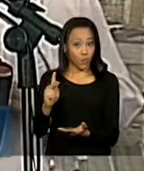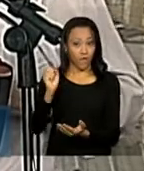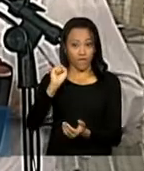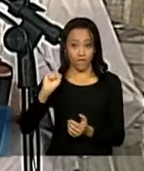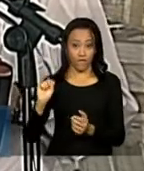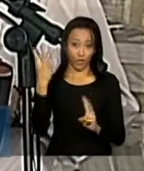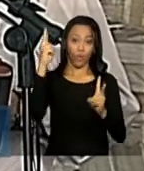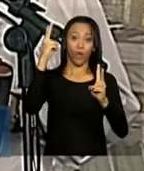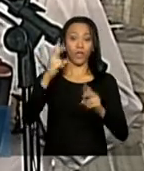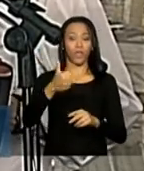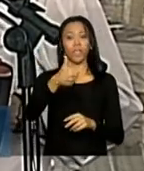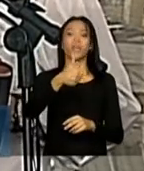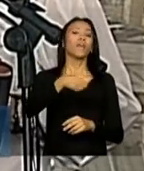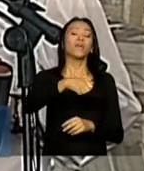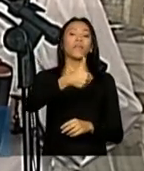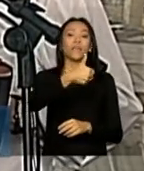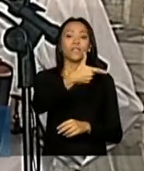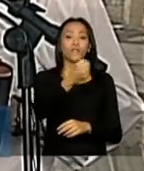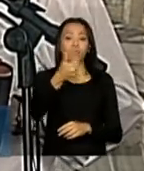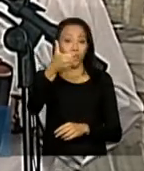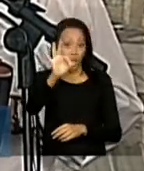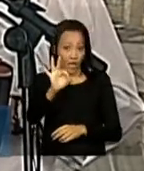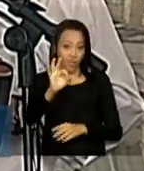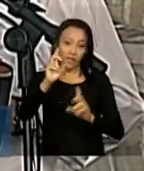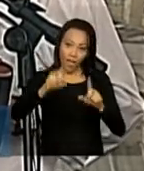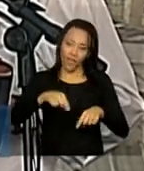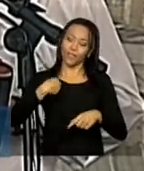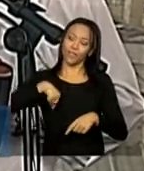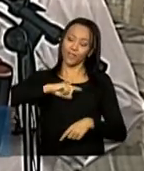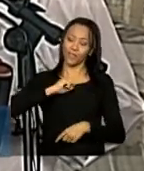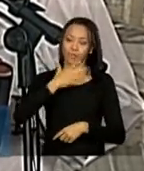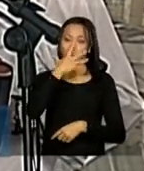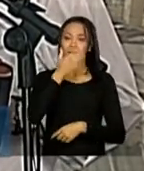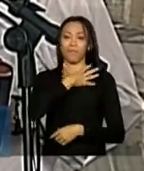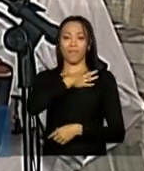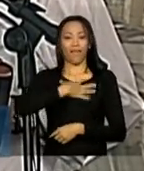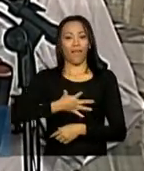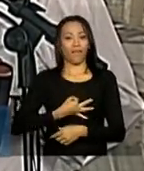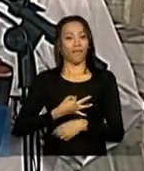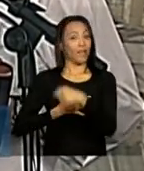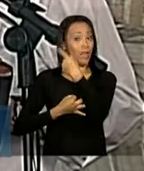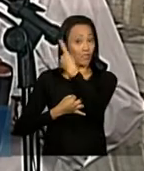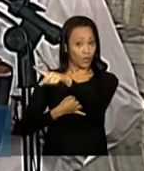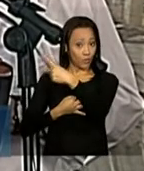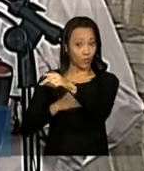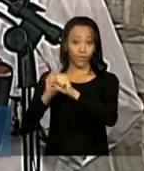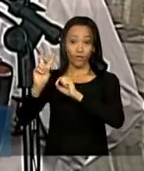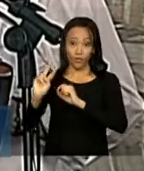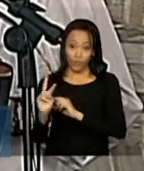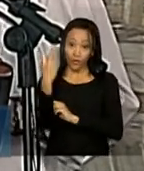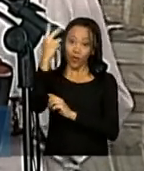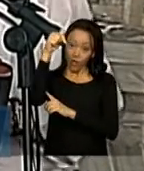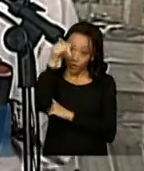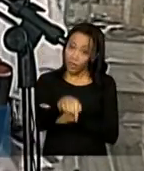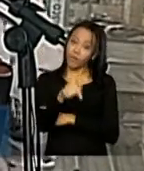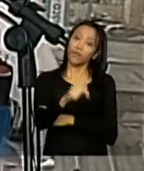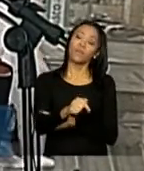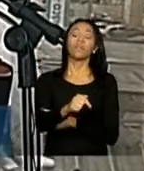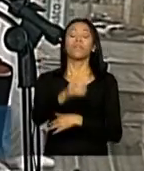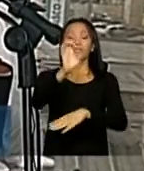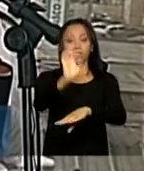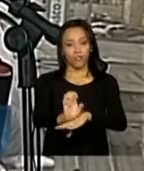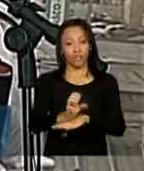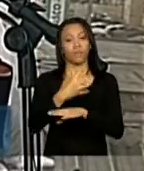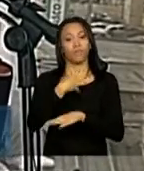em 2010, e isso é uma medalha que nós baianos carregamos, a sua maior vitória foi exatamente aqui na